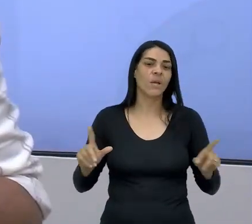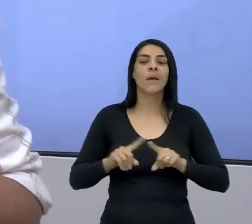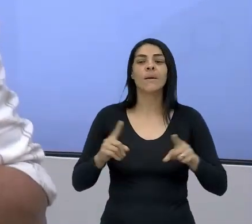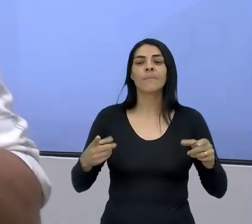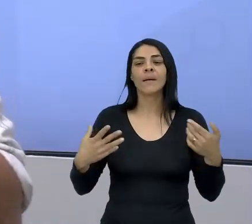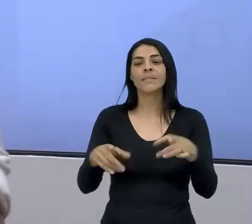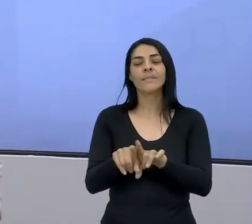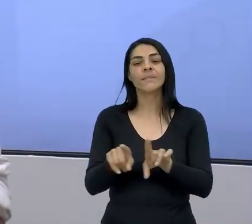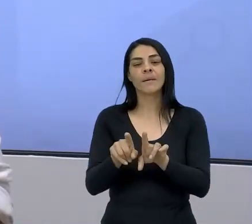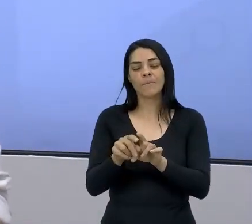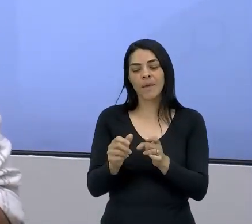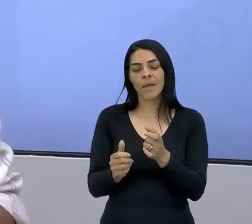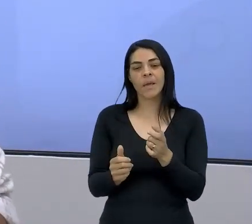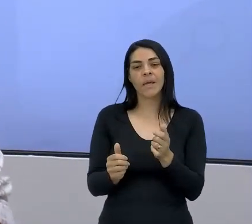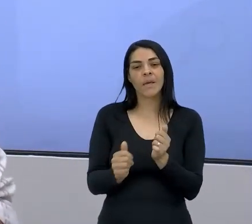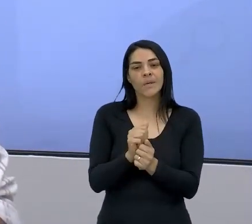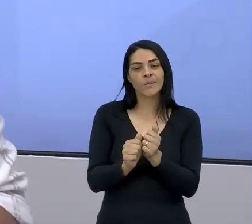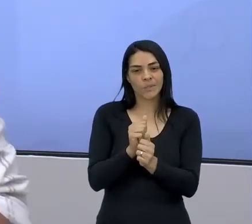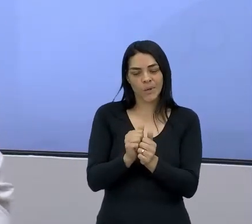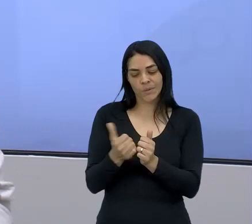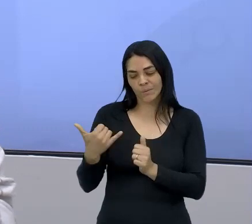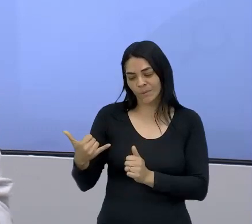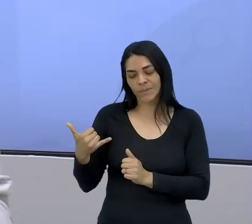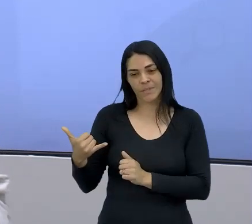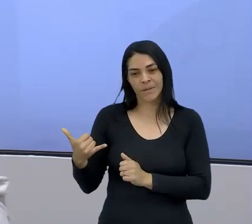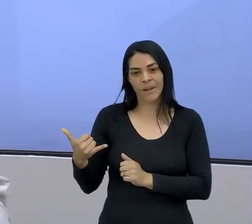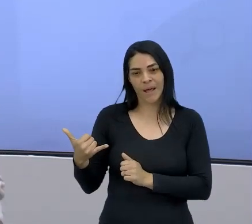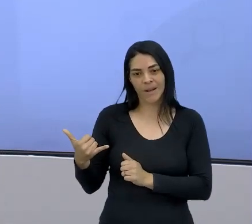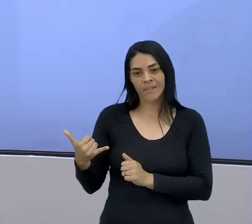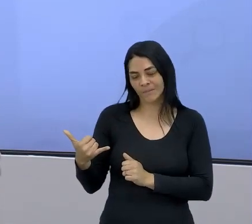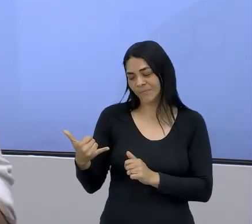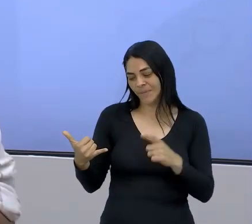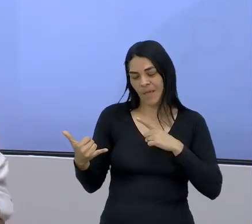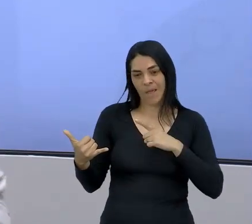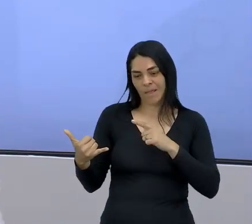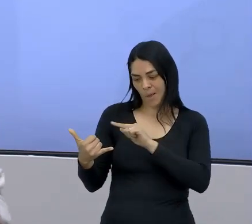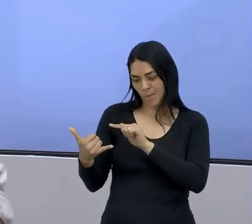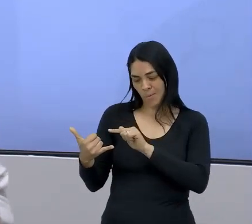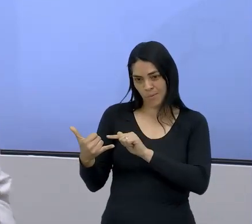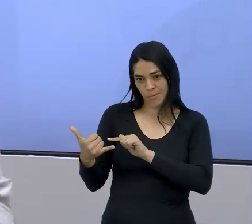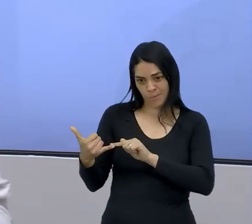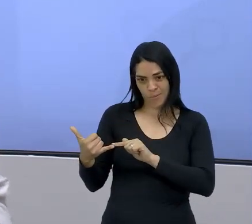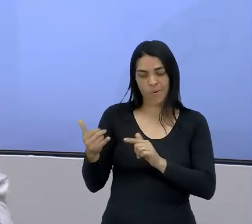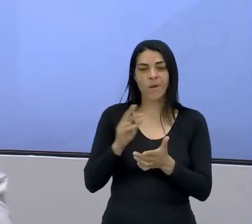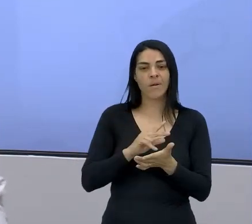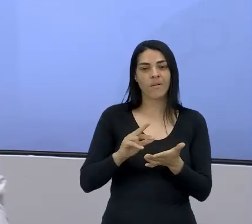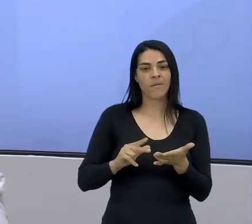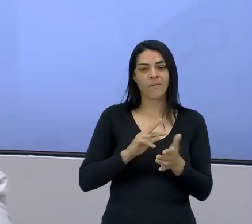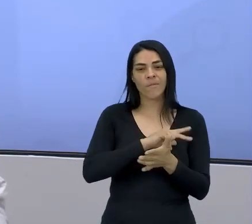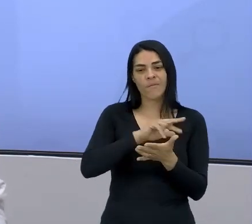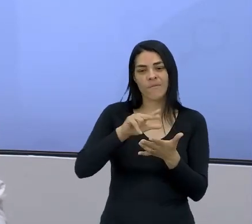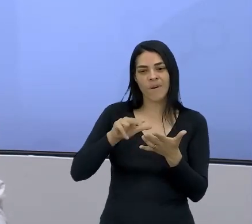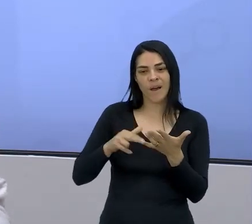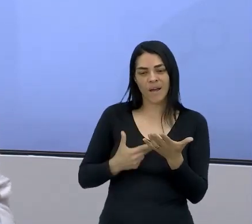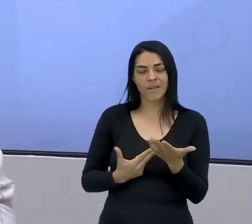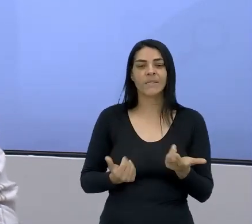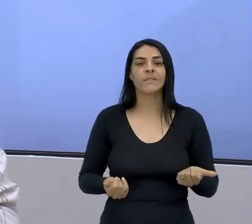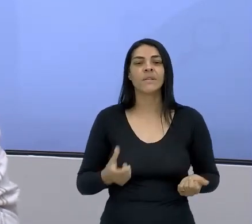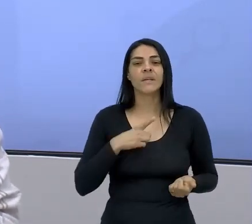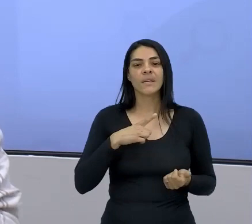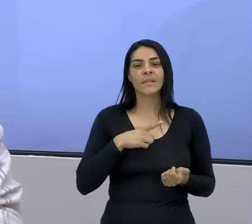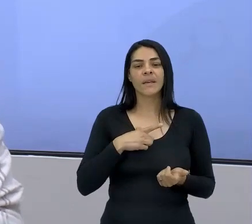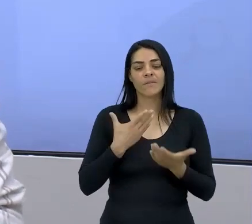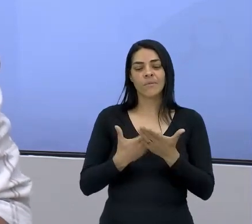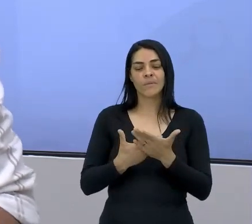mas também jogos para o celular, que são jogos mobile, né? A gente teve aí uma estudantes lá da PUC